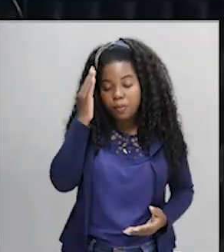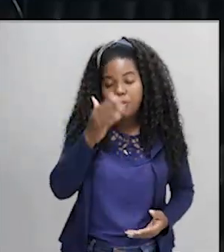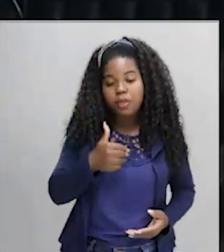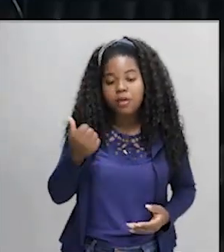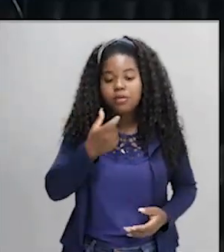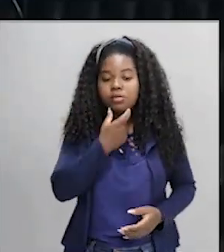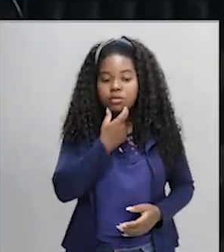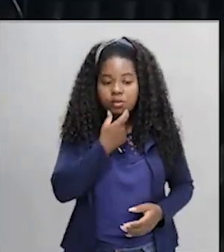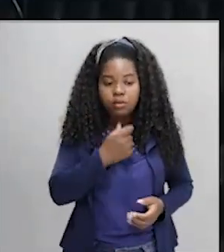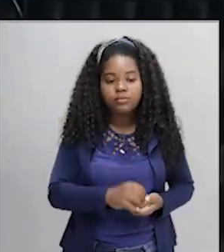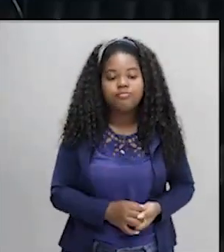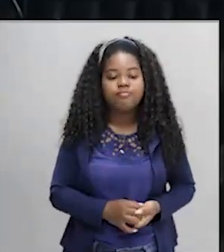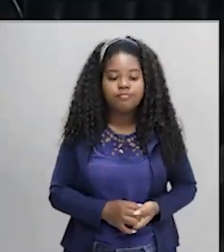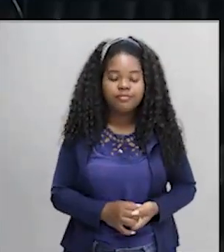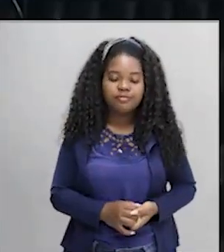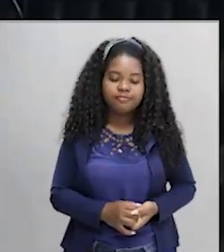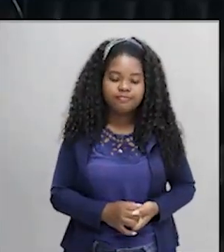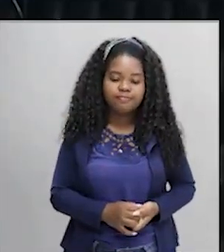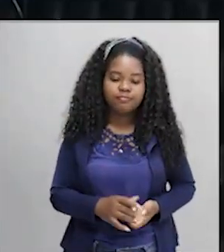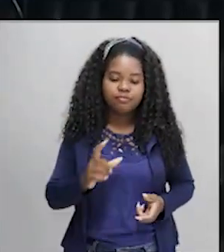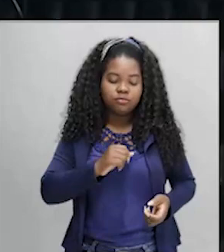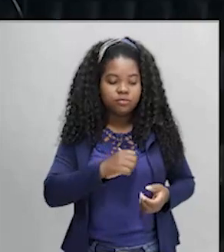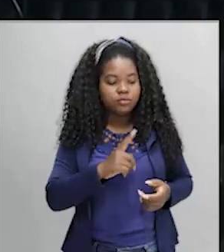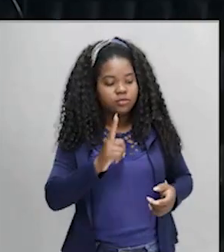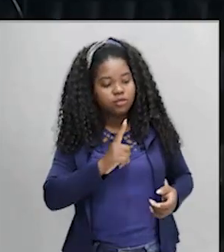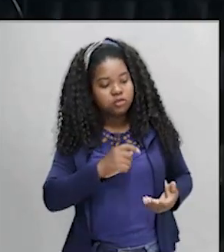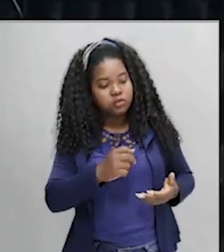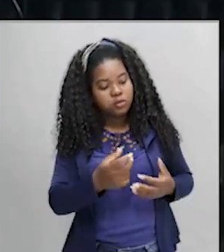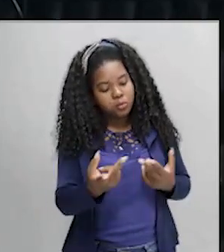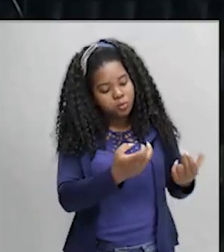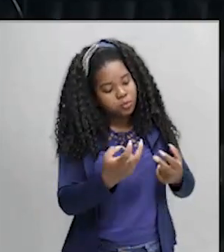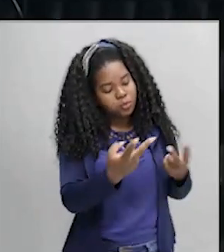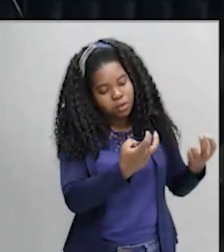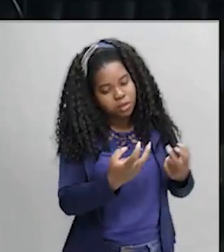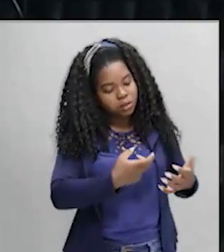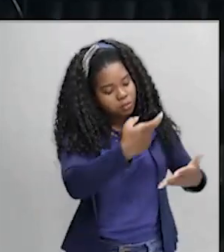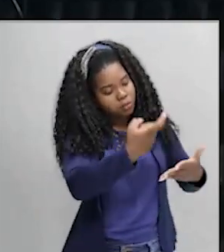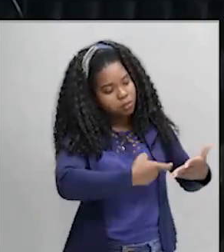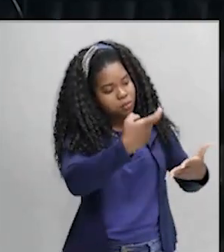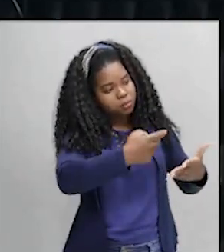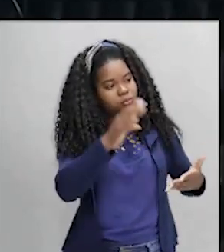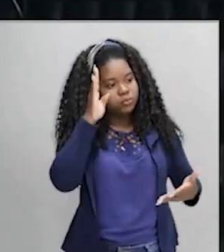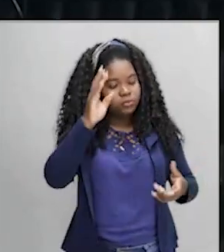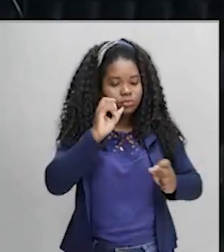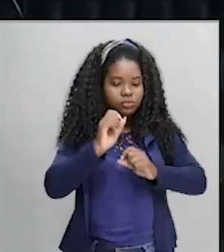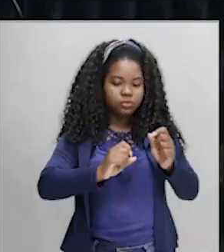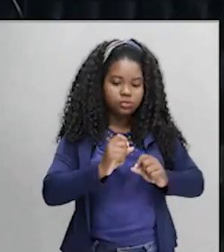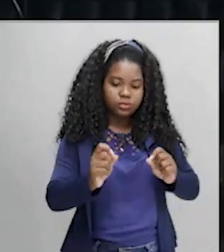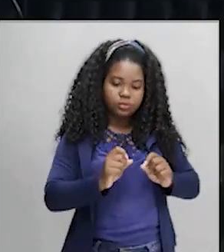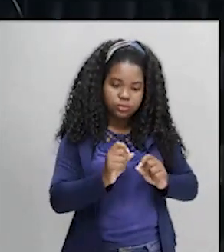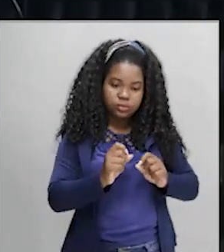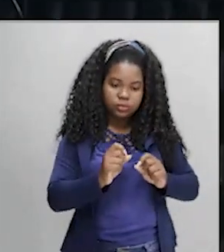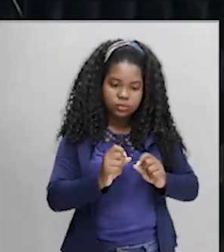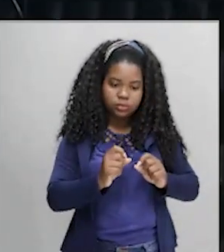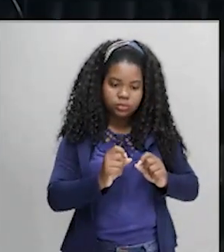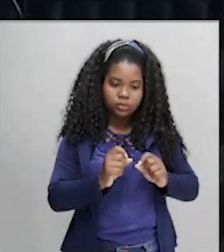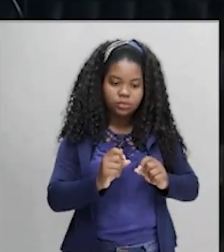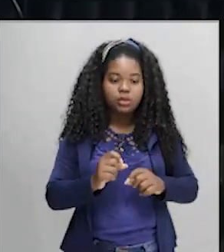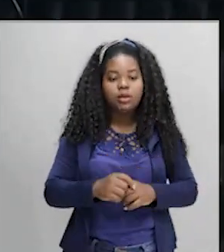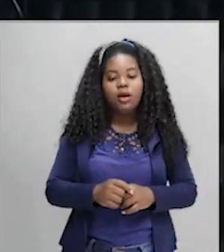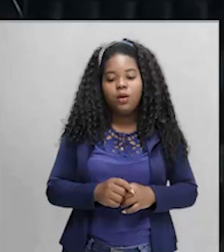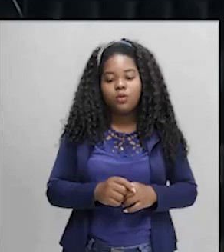língua inglesa, tá bom? Quando você estiver analisando os seus textos, e principalmente textos que trabalham, por exemplo, com